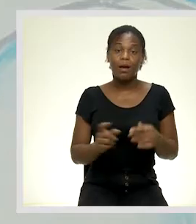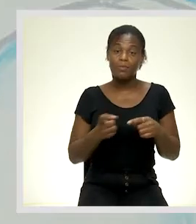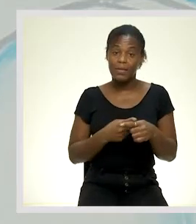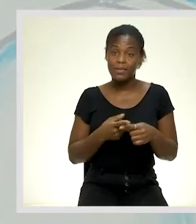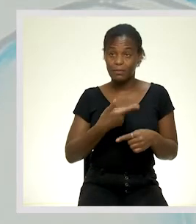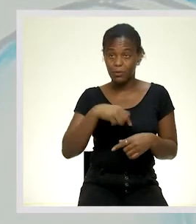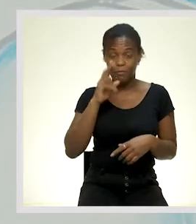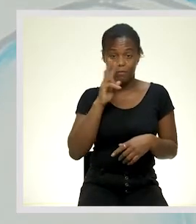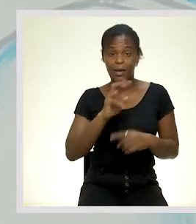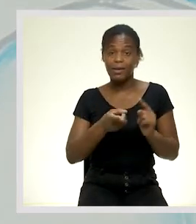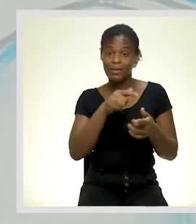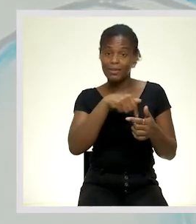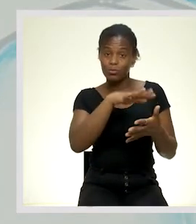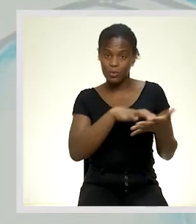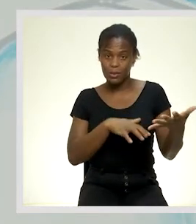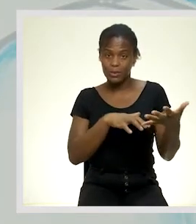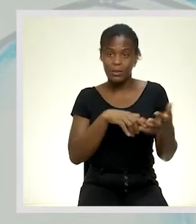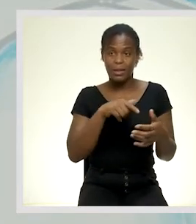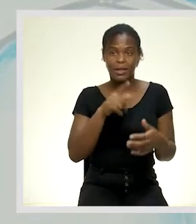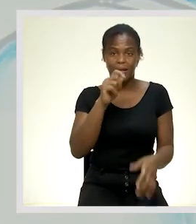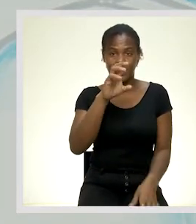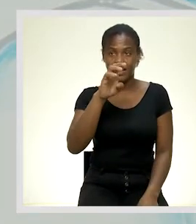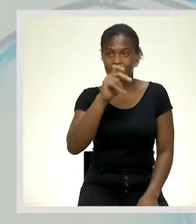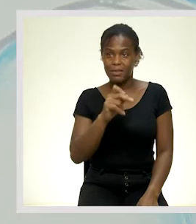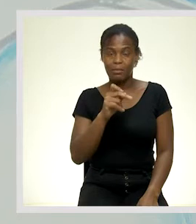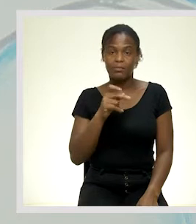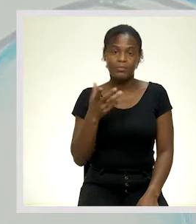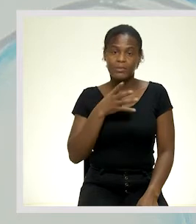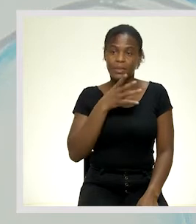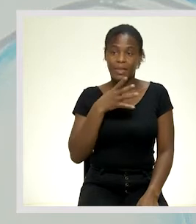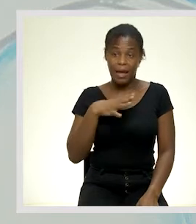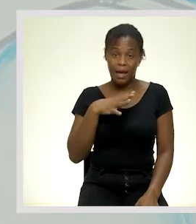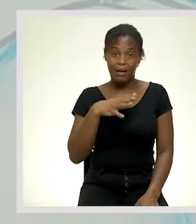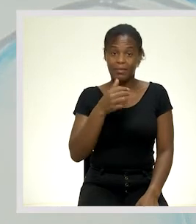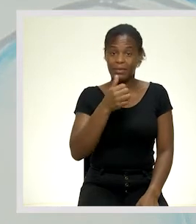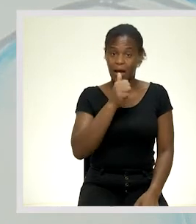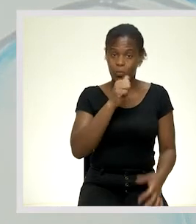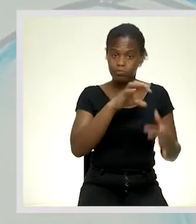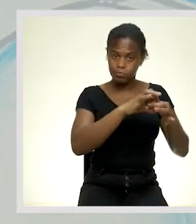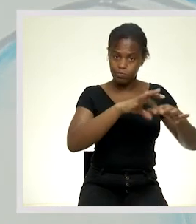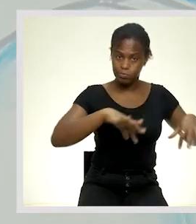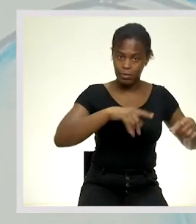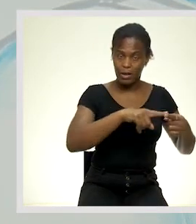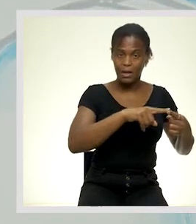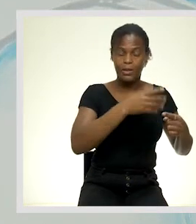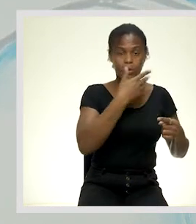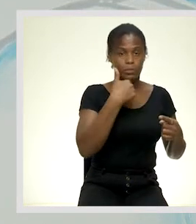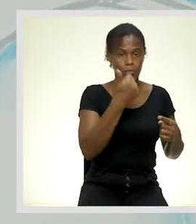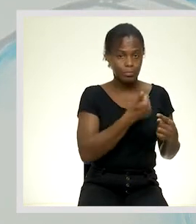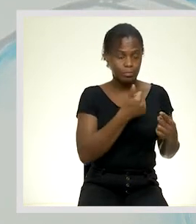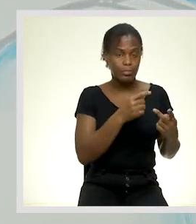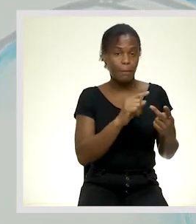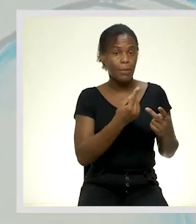Interessante verificar que nesse texto, Eça de Queiroz faz questão de separar as águas entre a